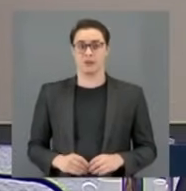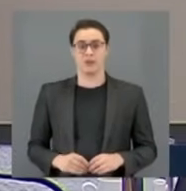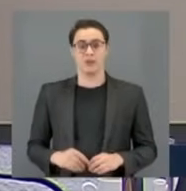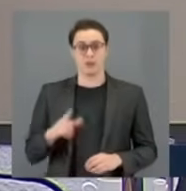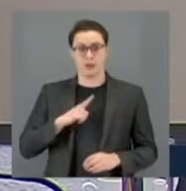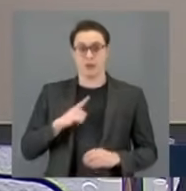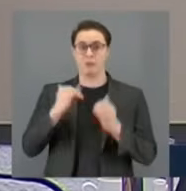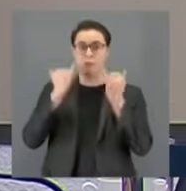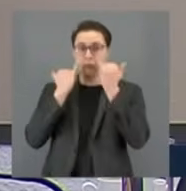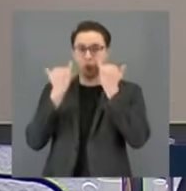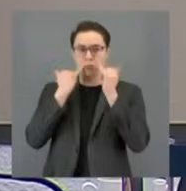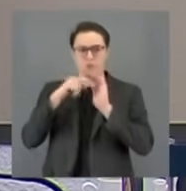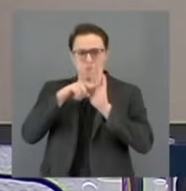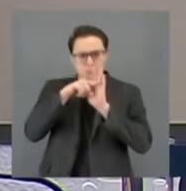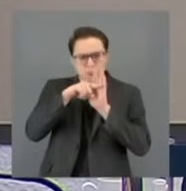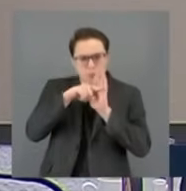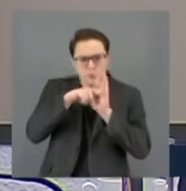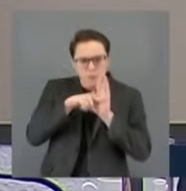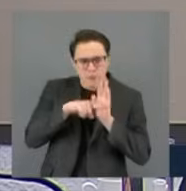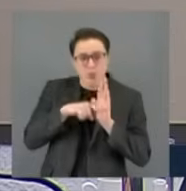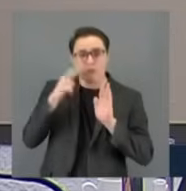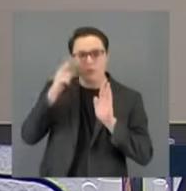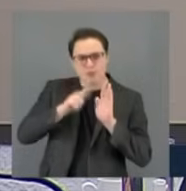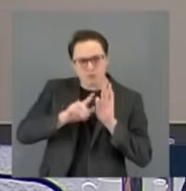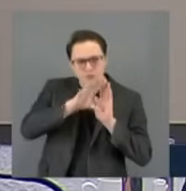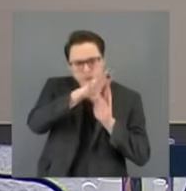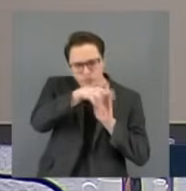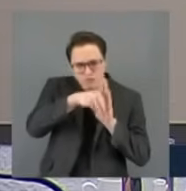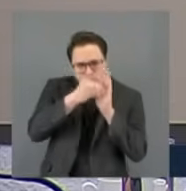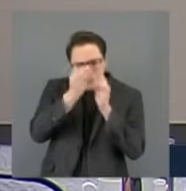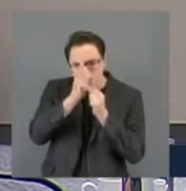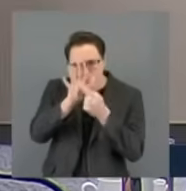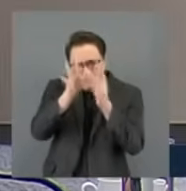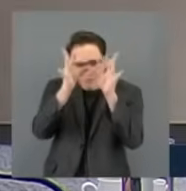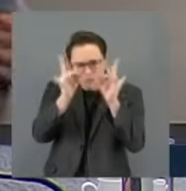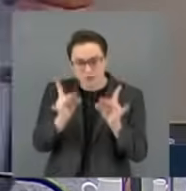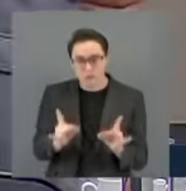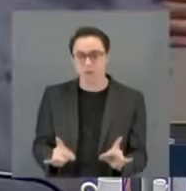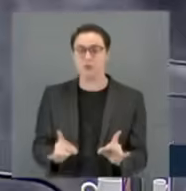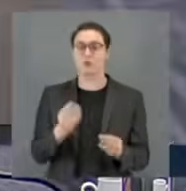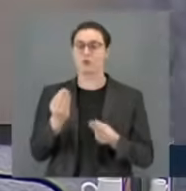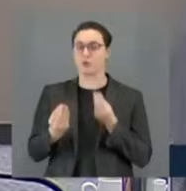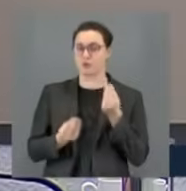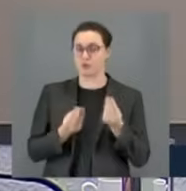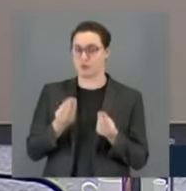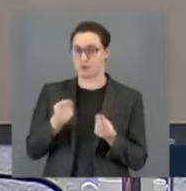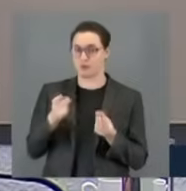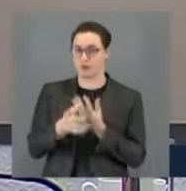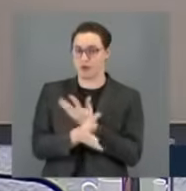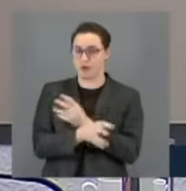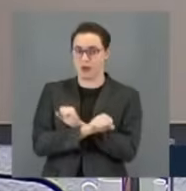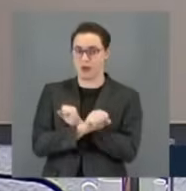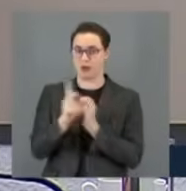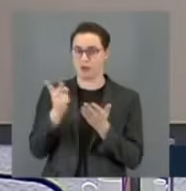nós conseguimos mostrar mais detalhes de como tem funcionado essa censura.